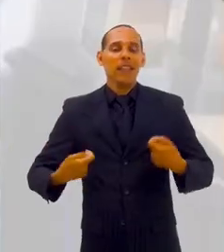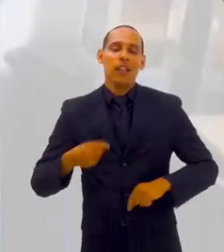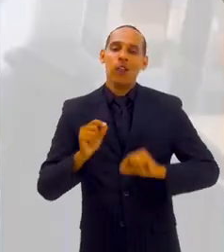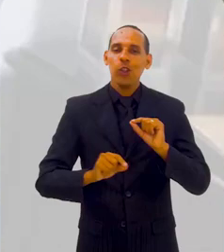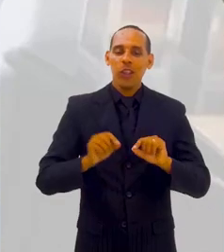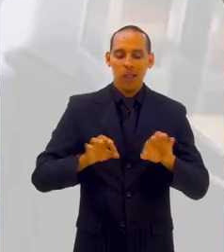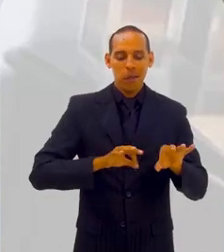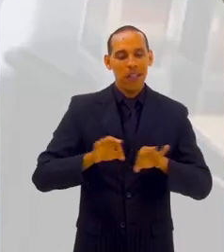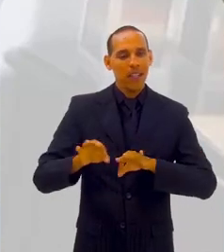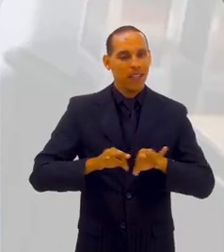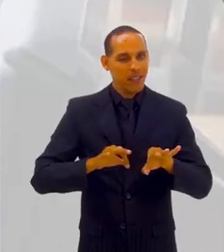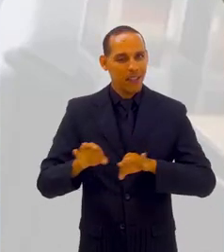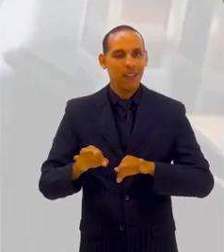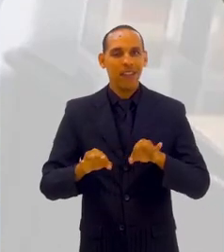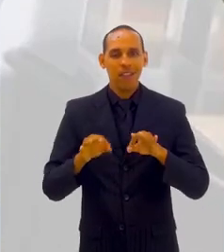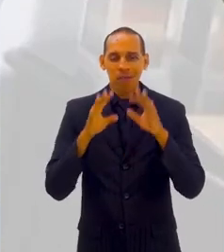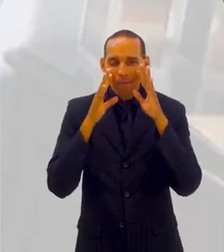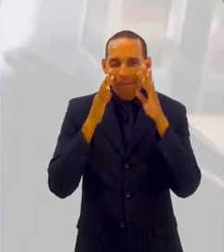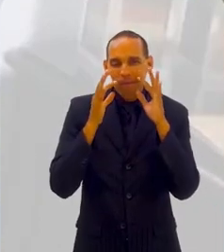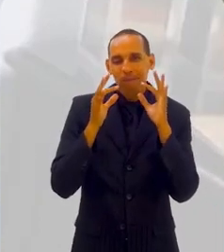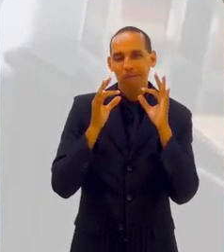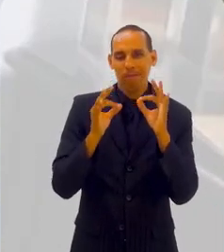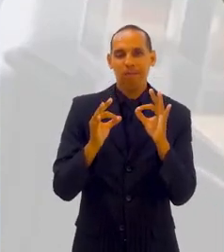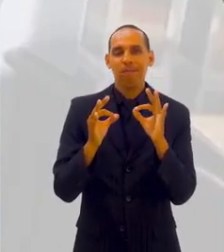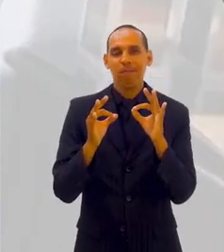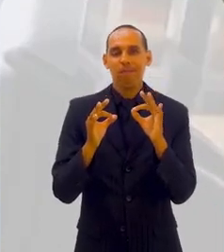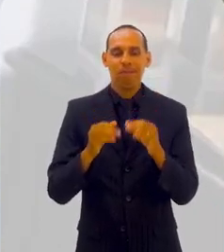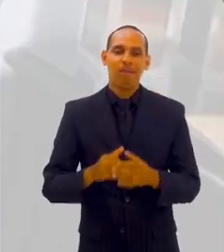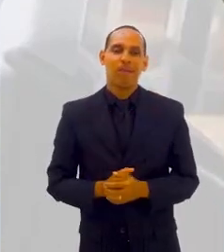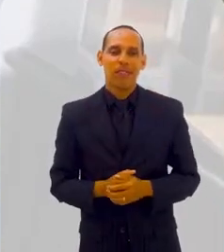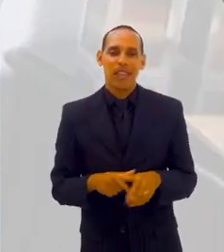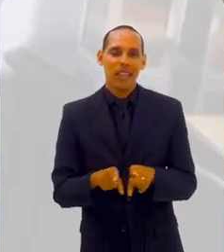gente teria que fazer planejamento,